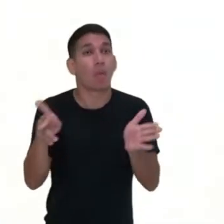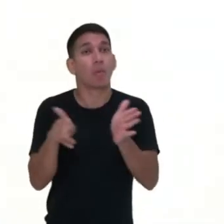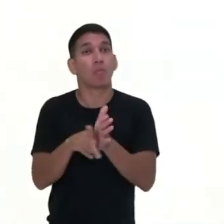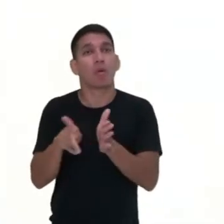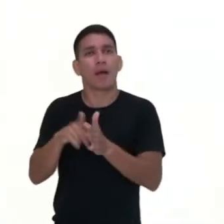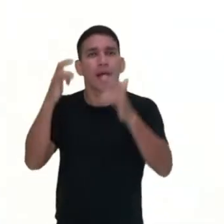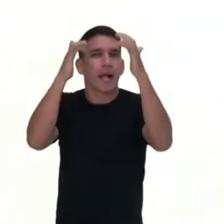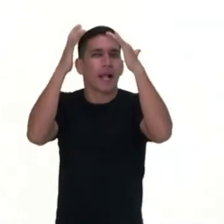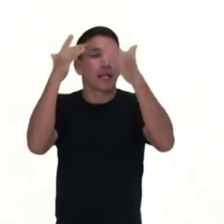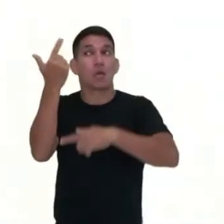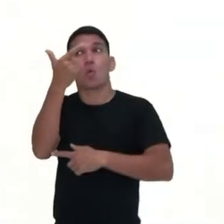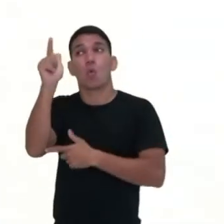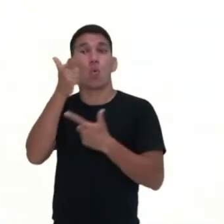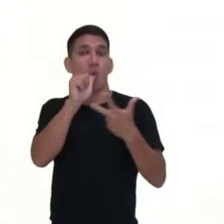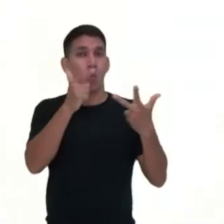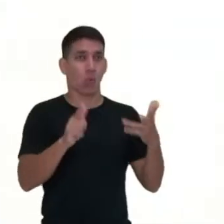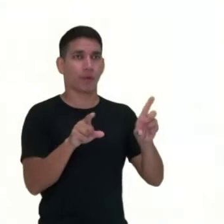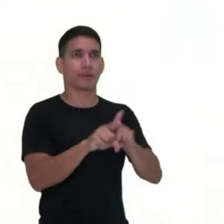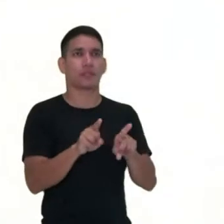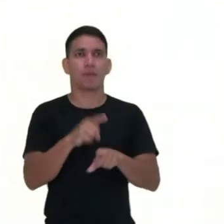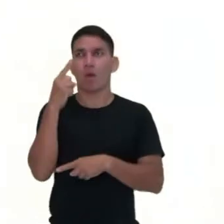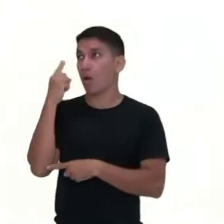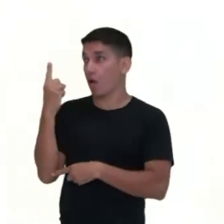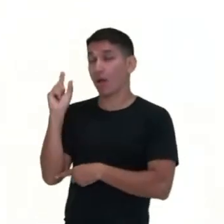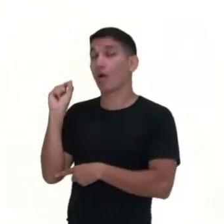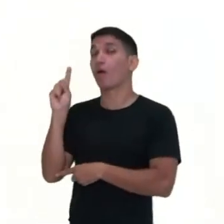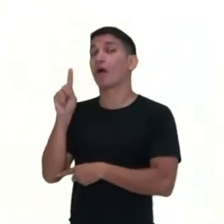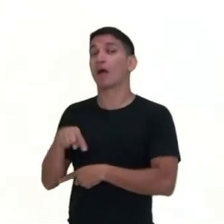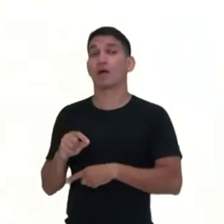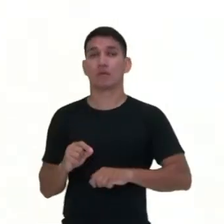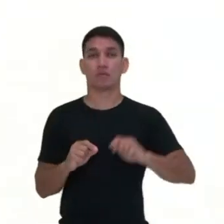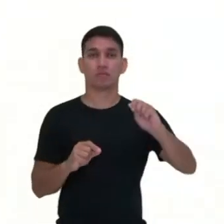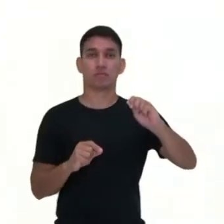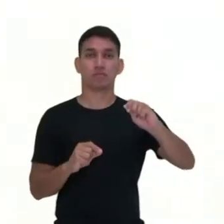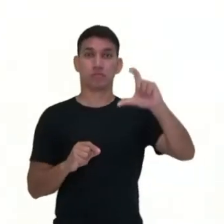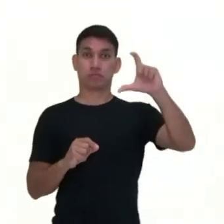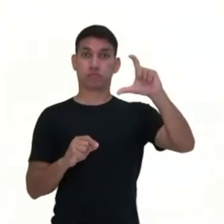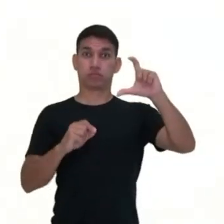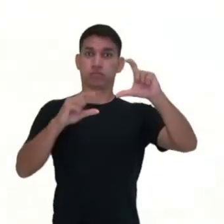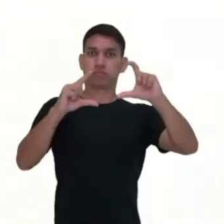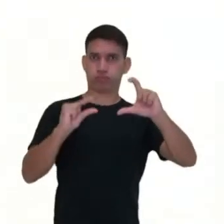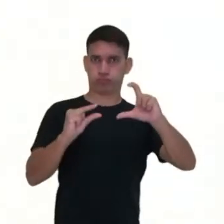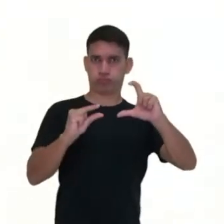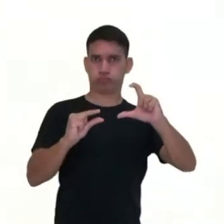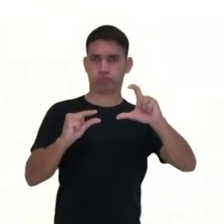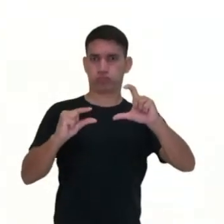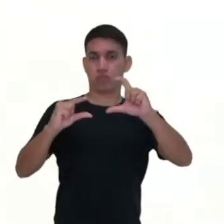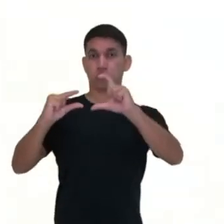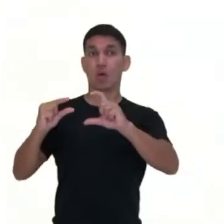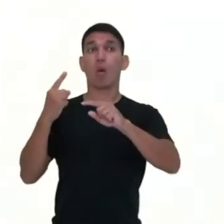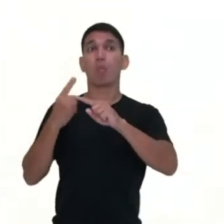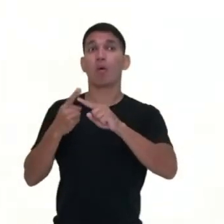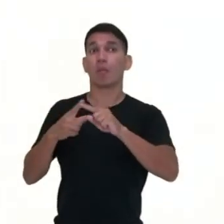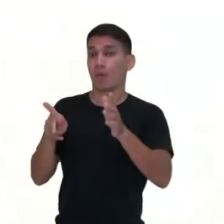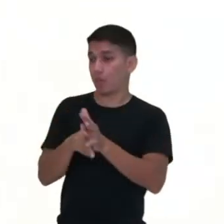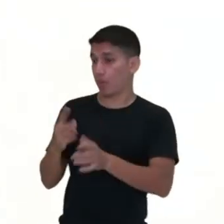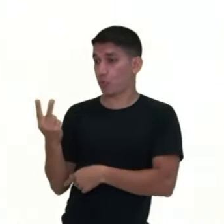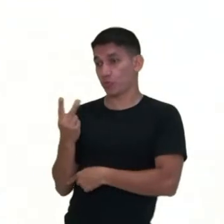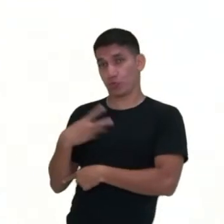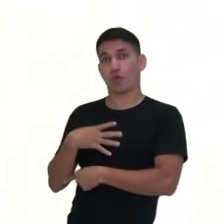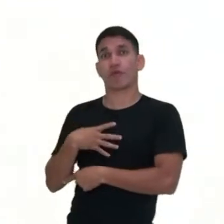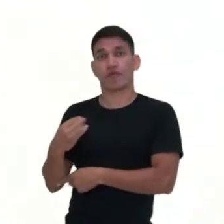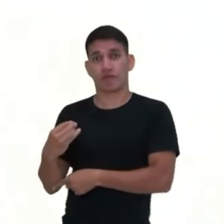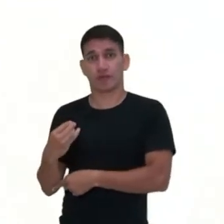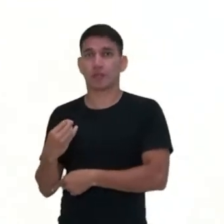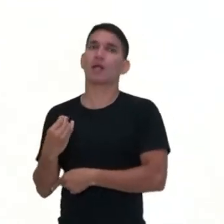a raciocinar sobre os outros. Beleza, ó. Esse aqui foi azão, azinho. Por quê? Porque ele teve um filho com os dois recessivos. Então tem